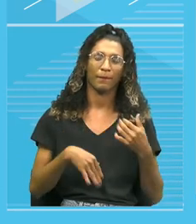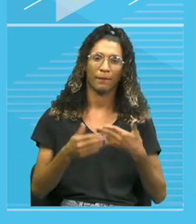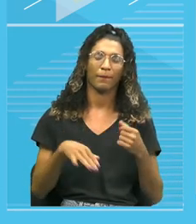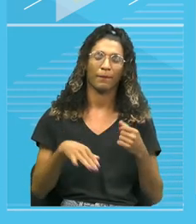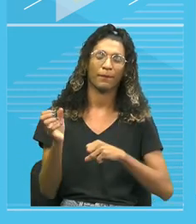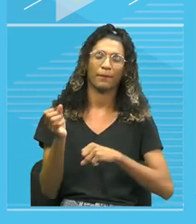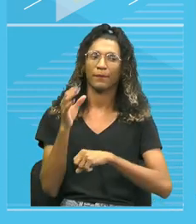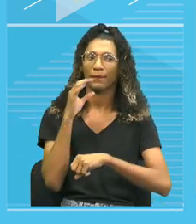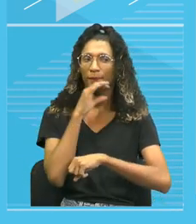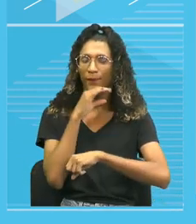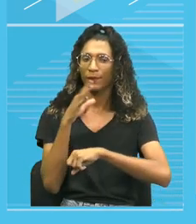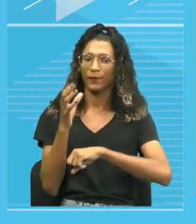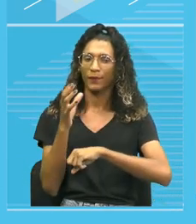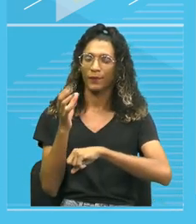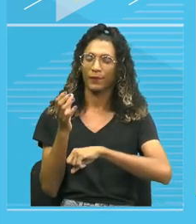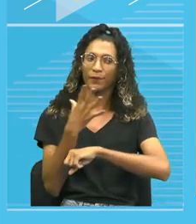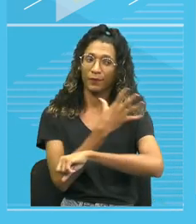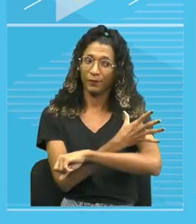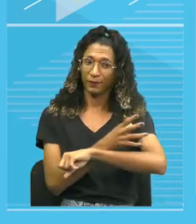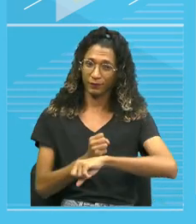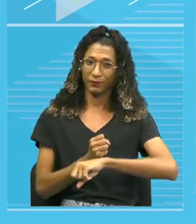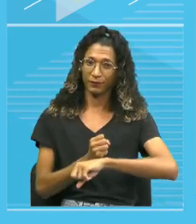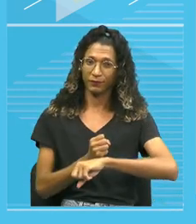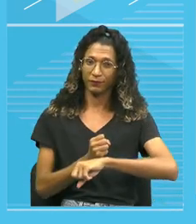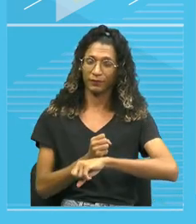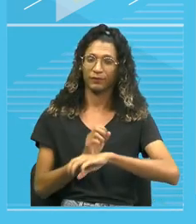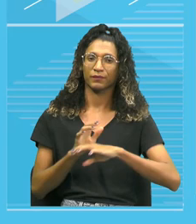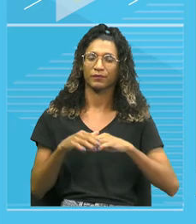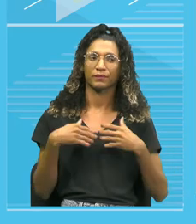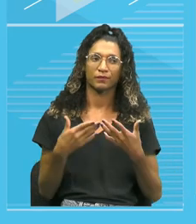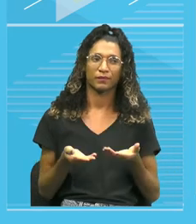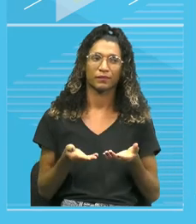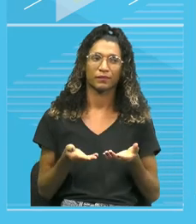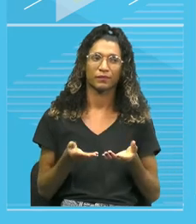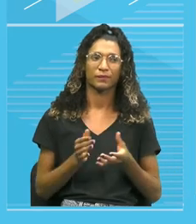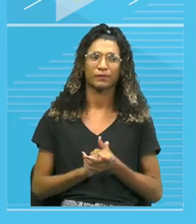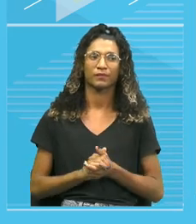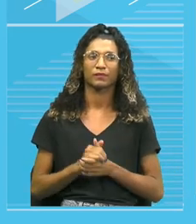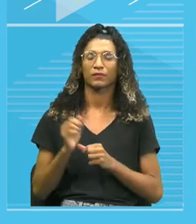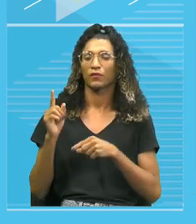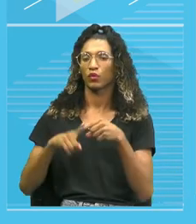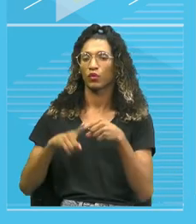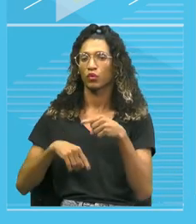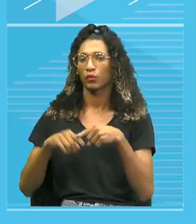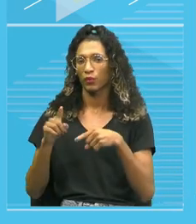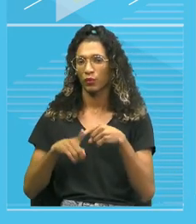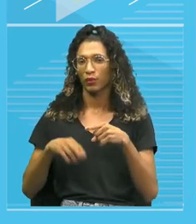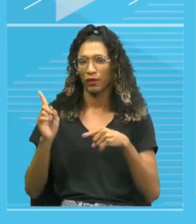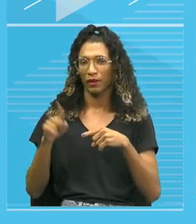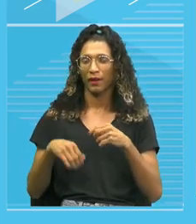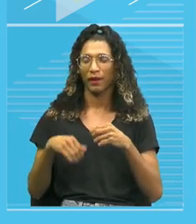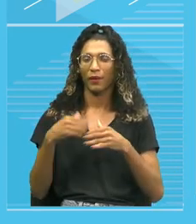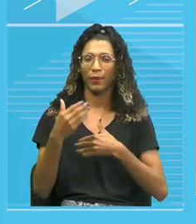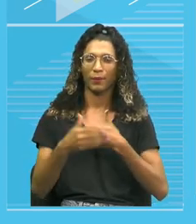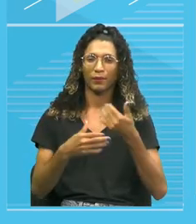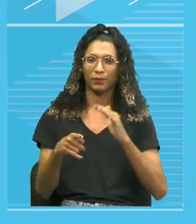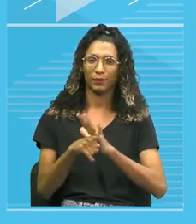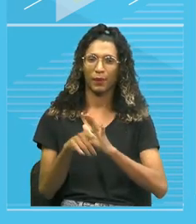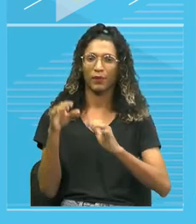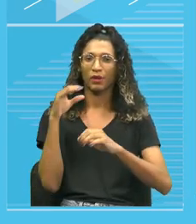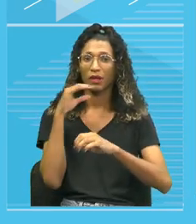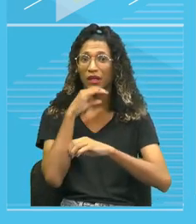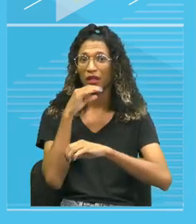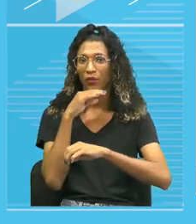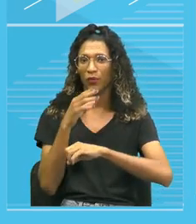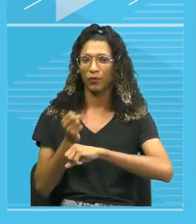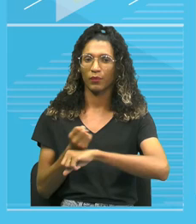formação das novas ligações nos produtos é um processo exotérmico